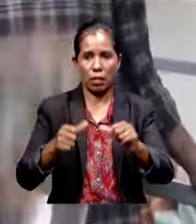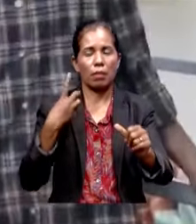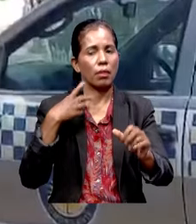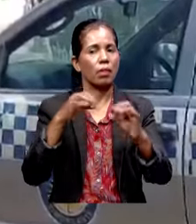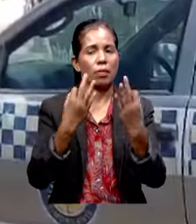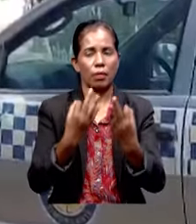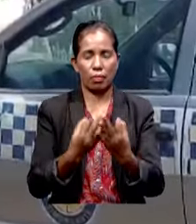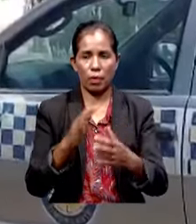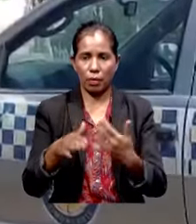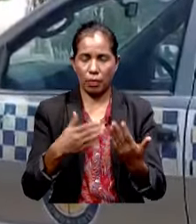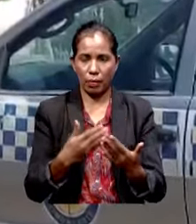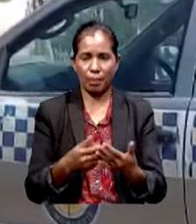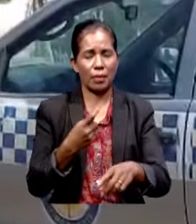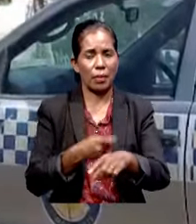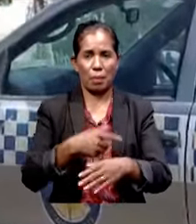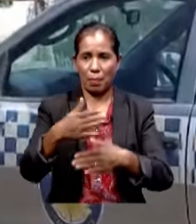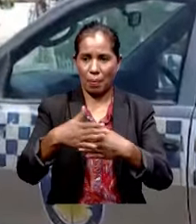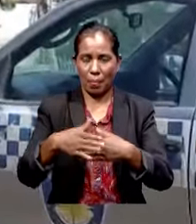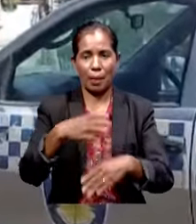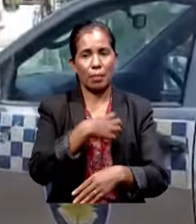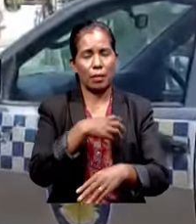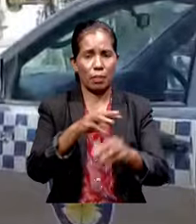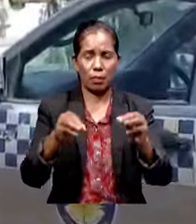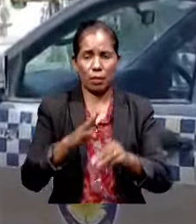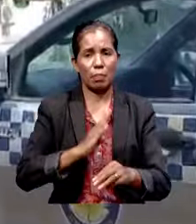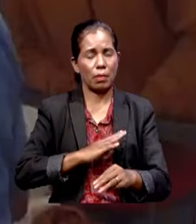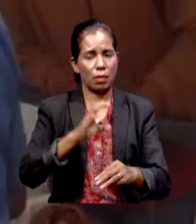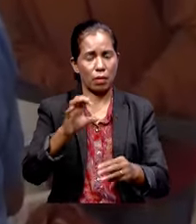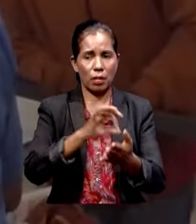ami familia iha tempo barak nilan parte PNTL municipio bau kau se